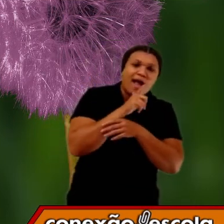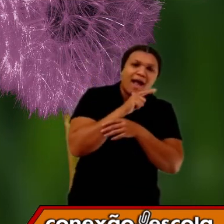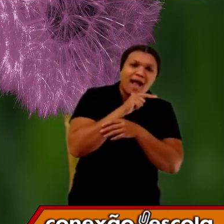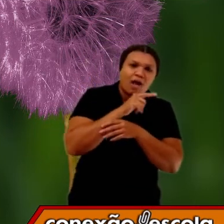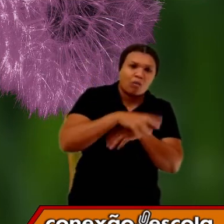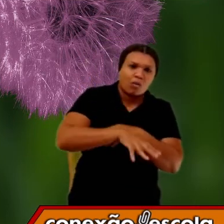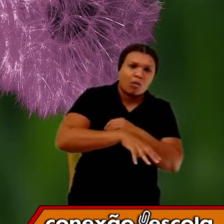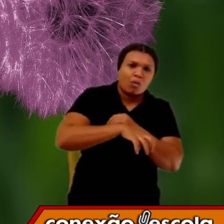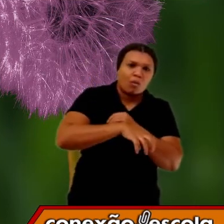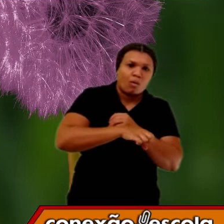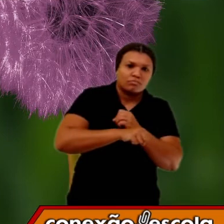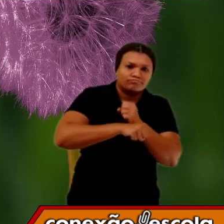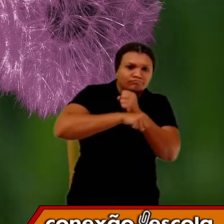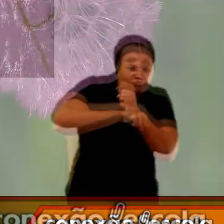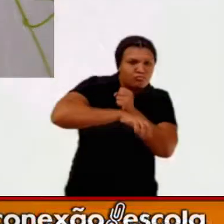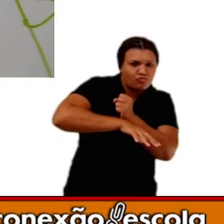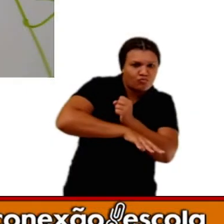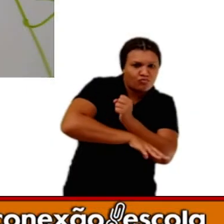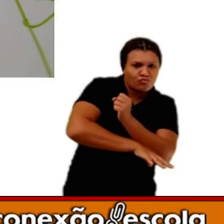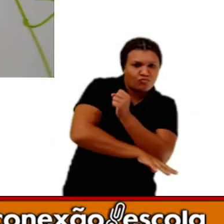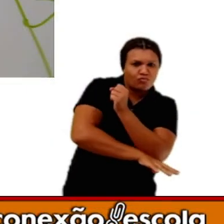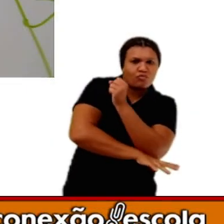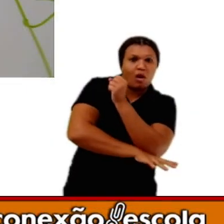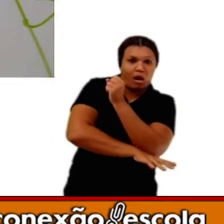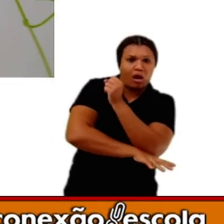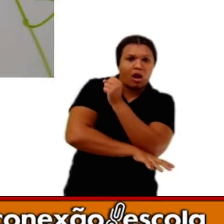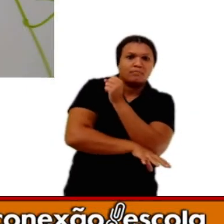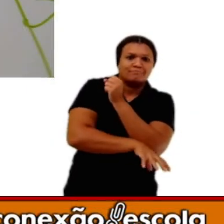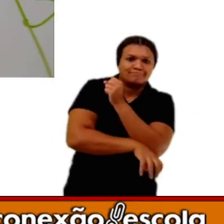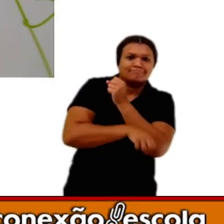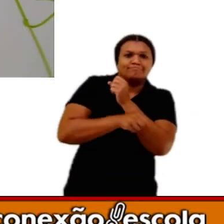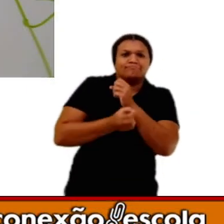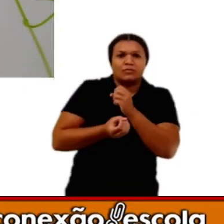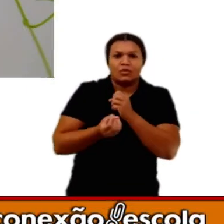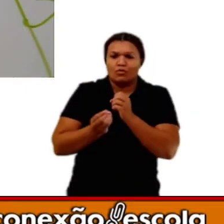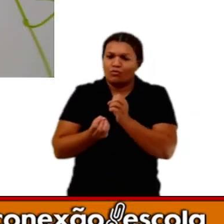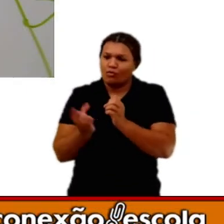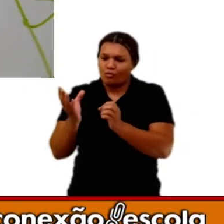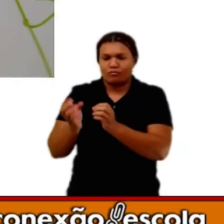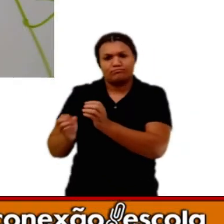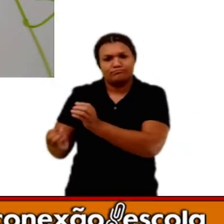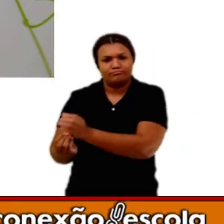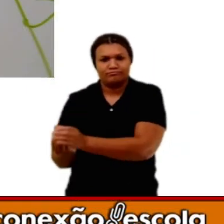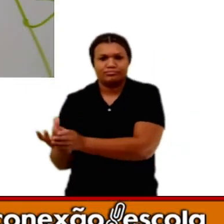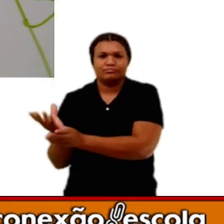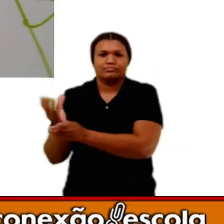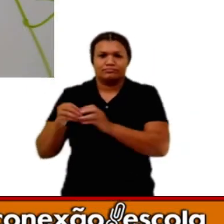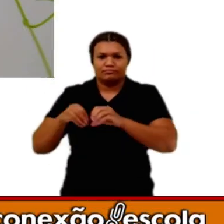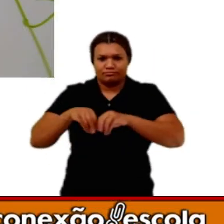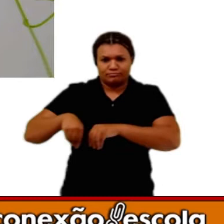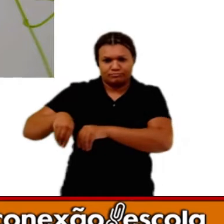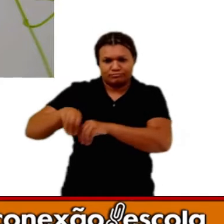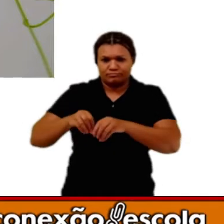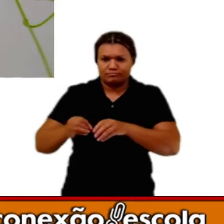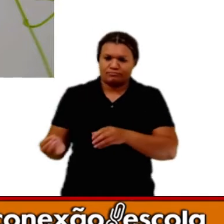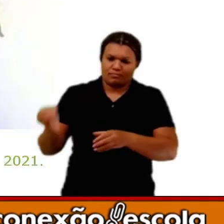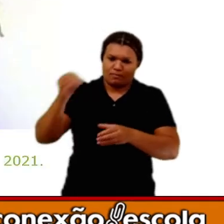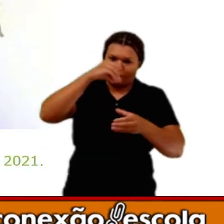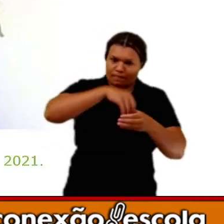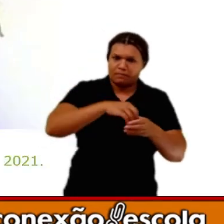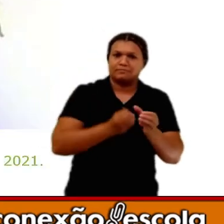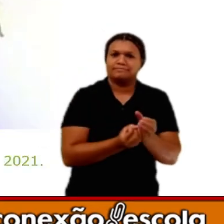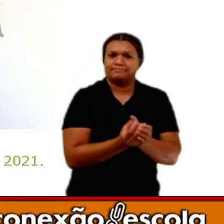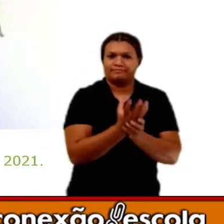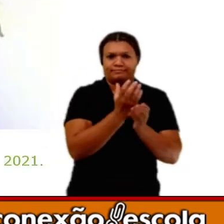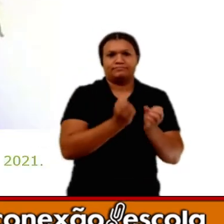de batata doce, geneticamente igual a essa batata doce aí que eu comi no almoço, certo? Outro